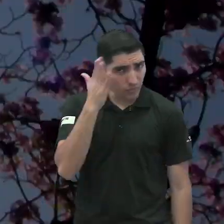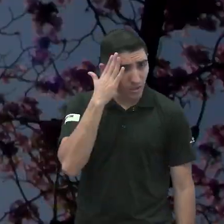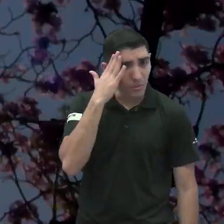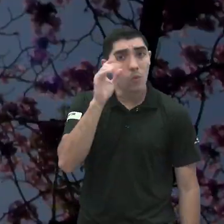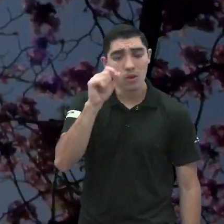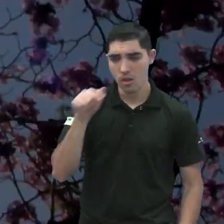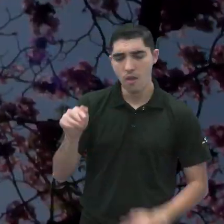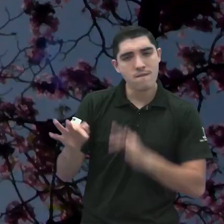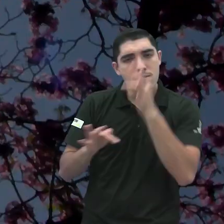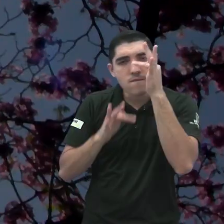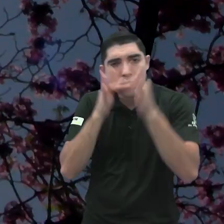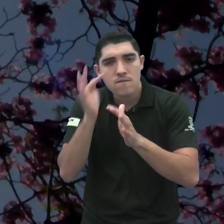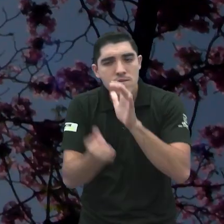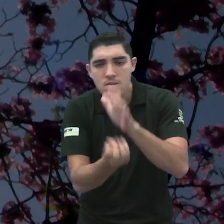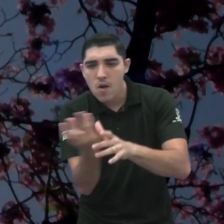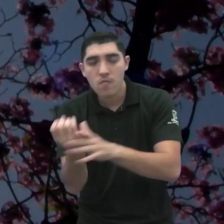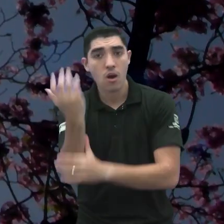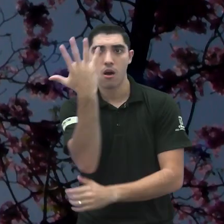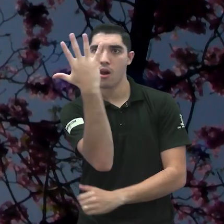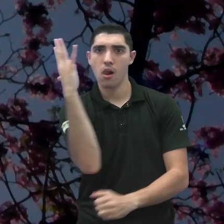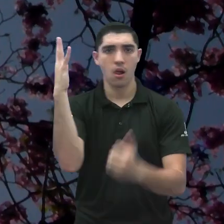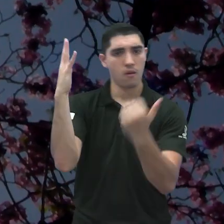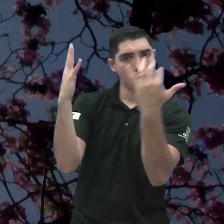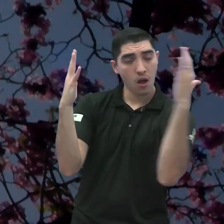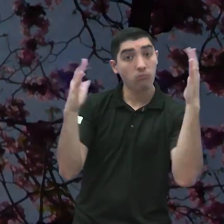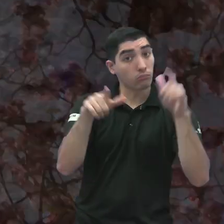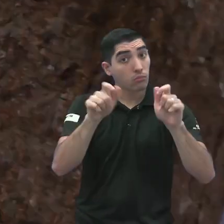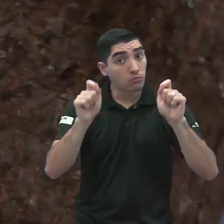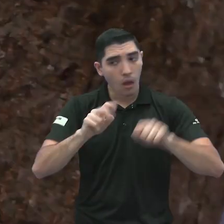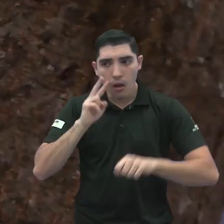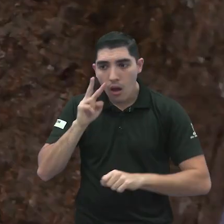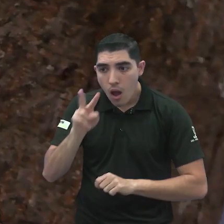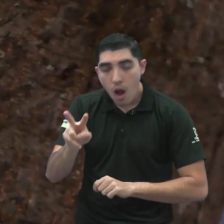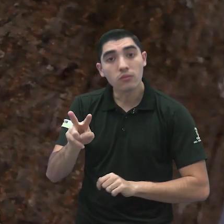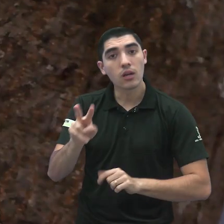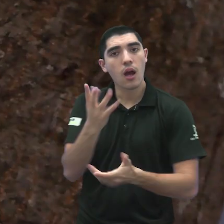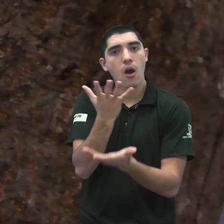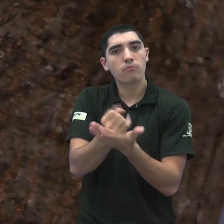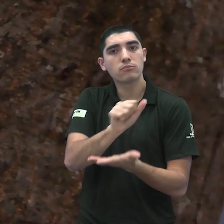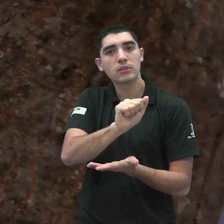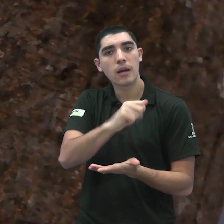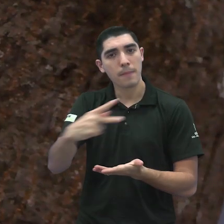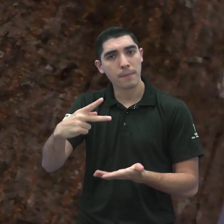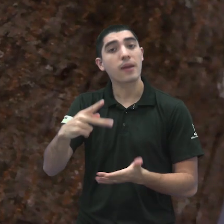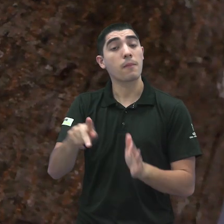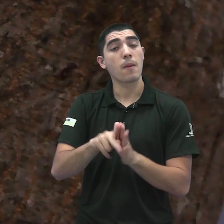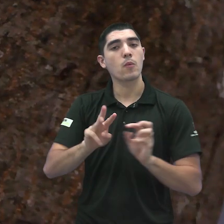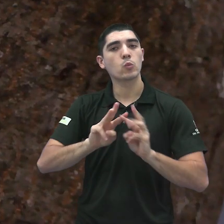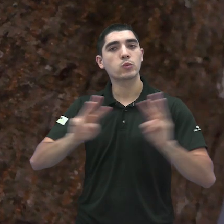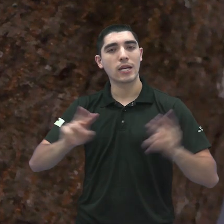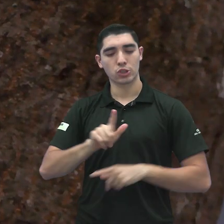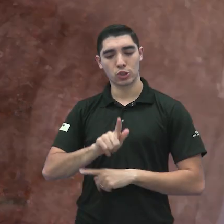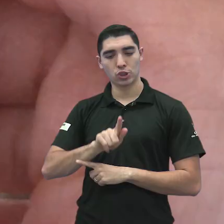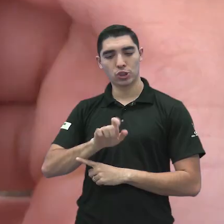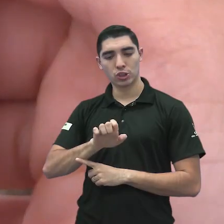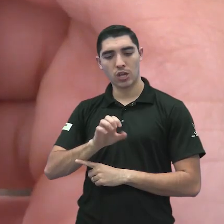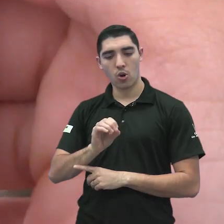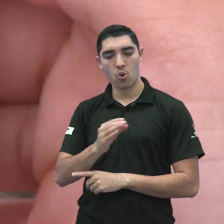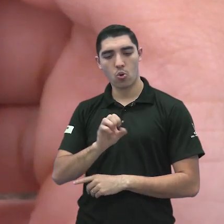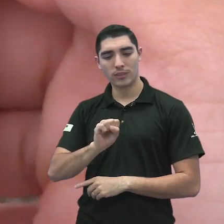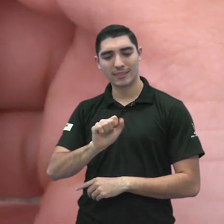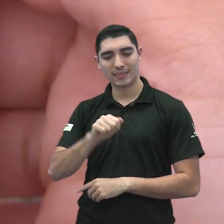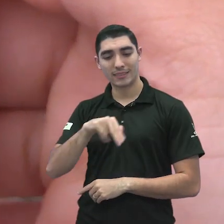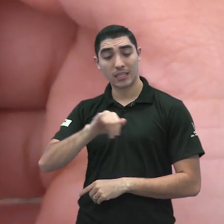E sabia que todas as flores e árvores que vemos pela cidade podem ser consultadas online pelo site GeoSanja? Lá